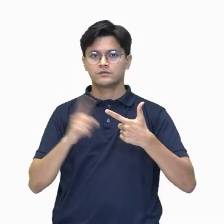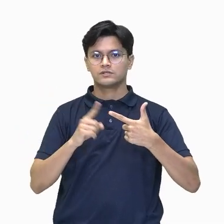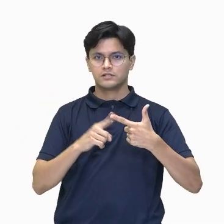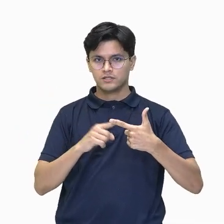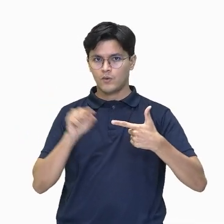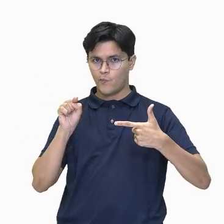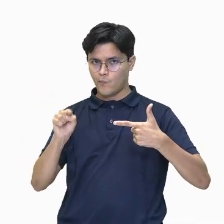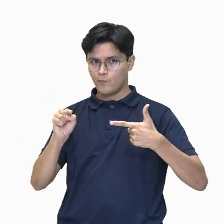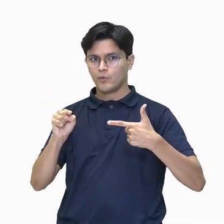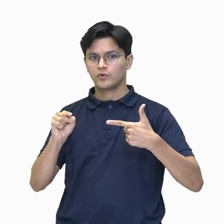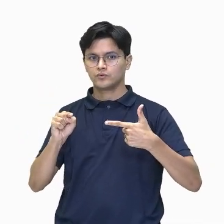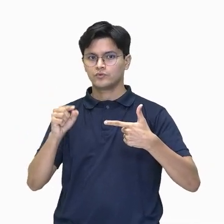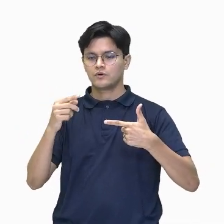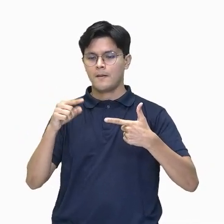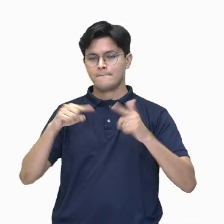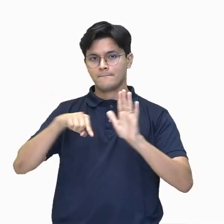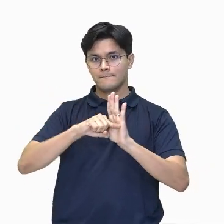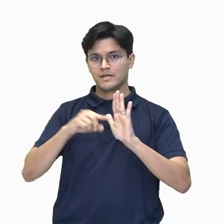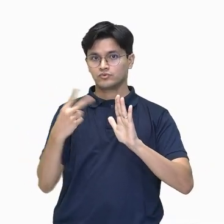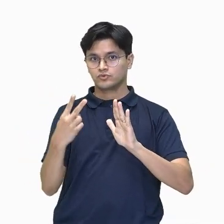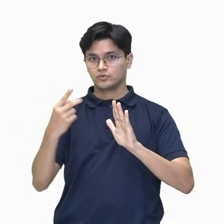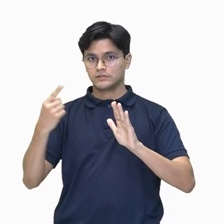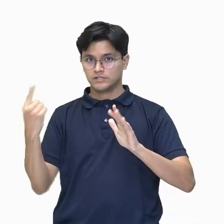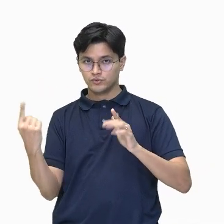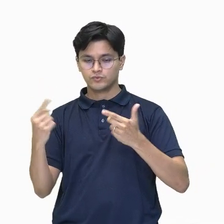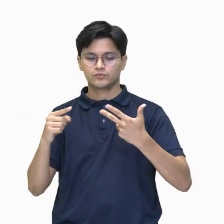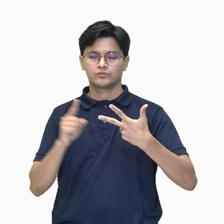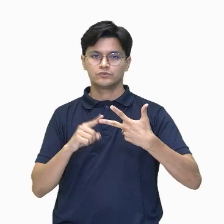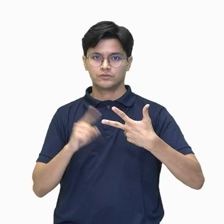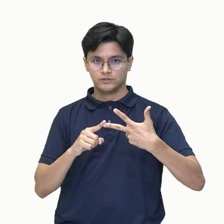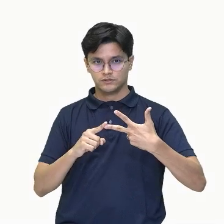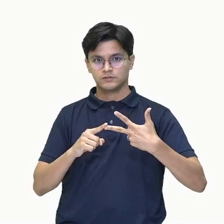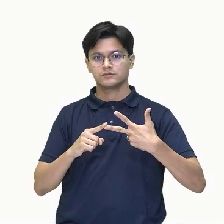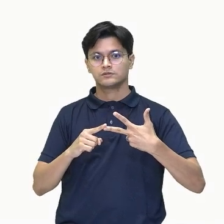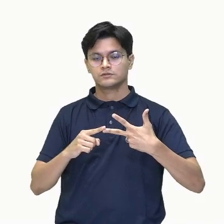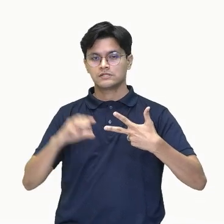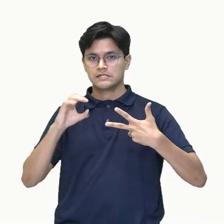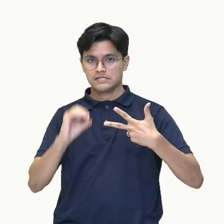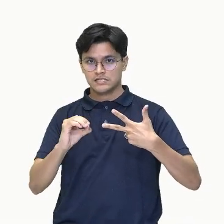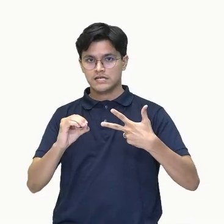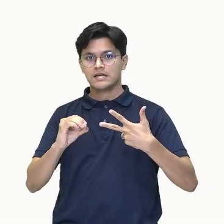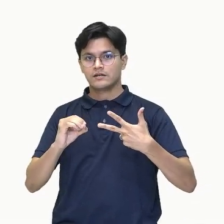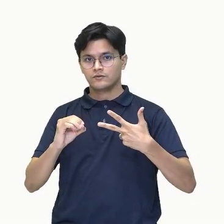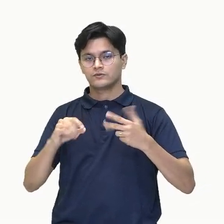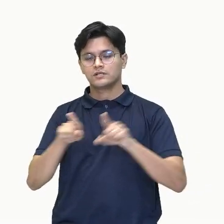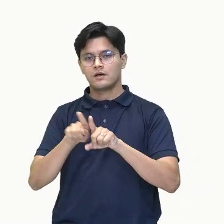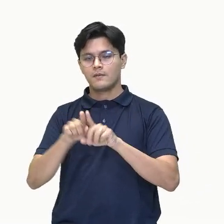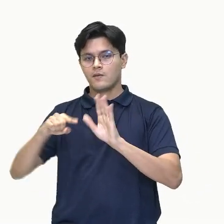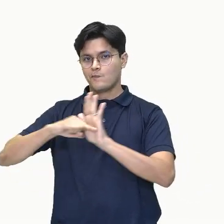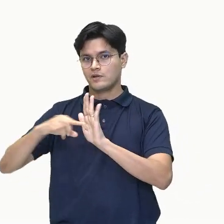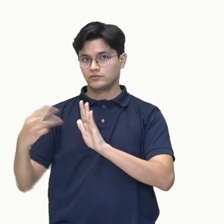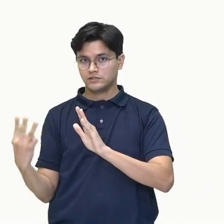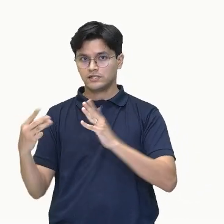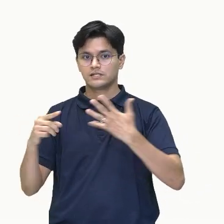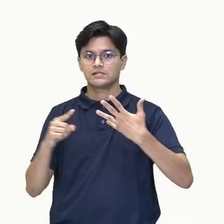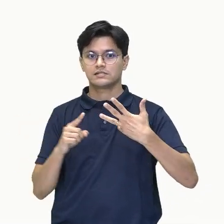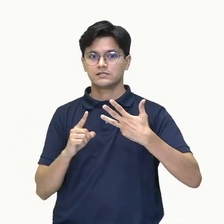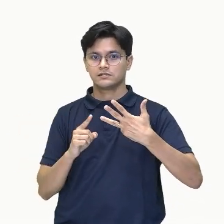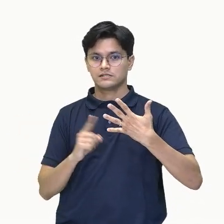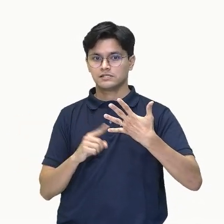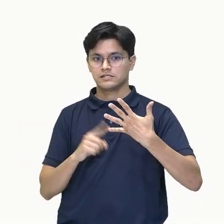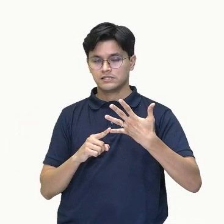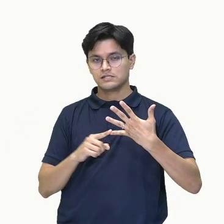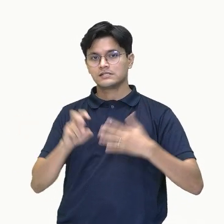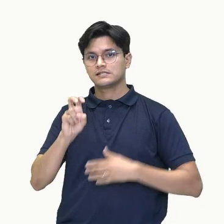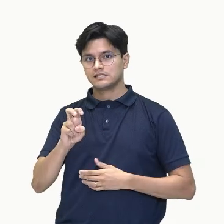ponto aí é menos 2 e 1, o segundo ponto é 0 e menos 3, 5 e 0, e